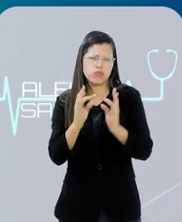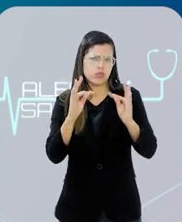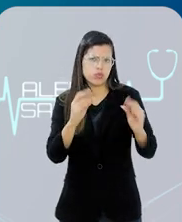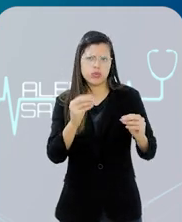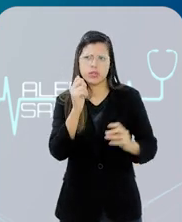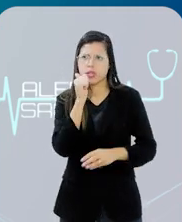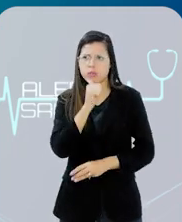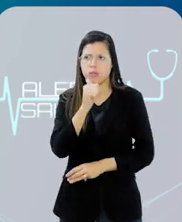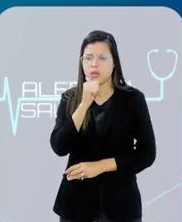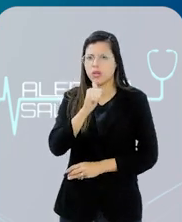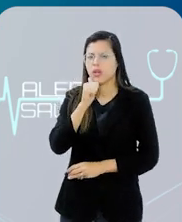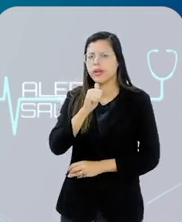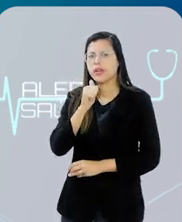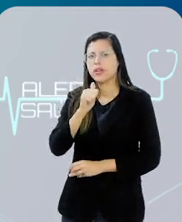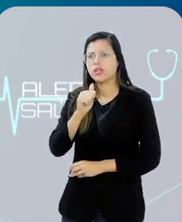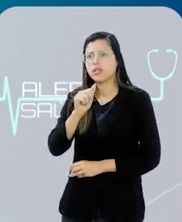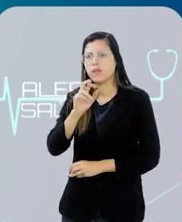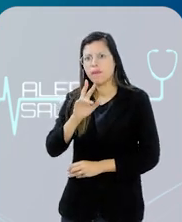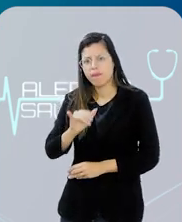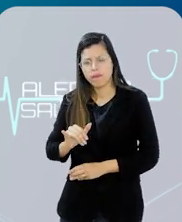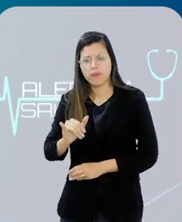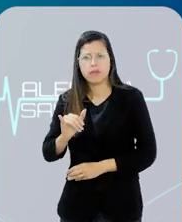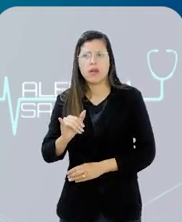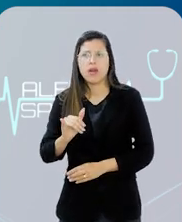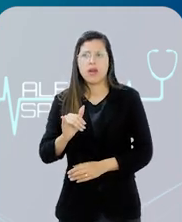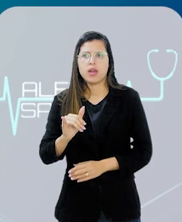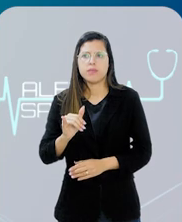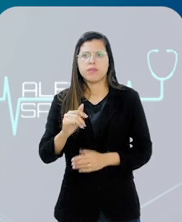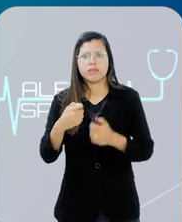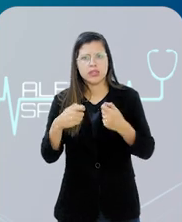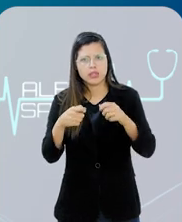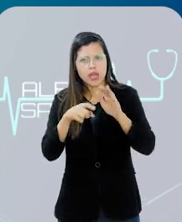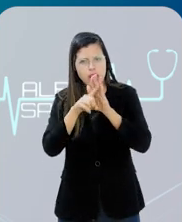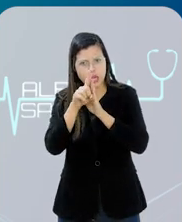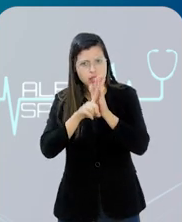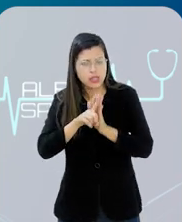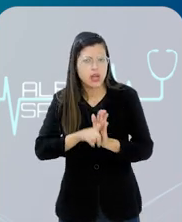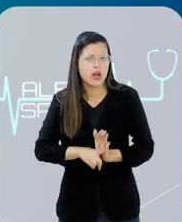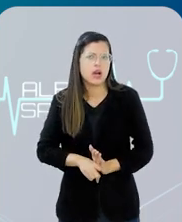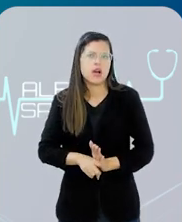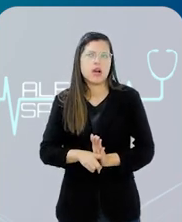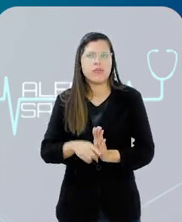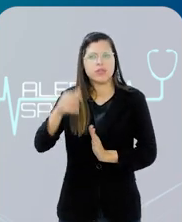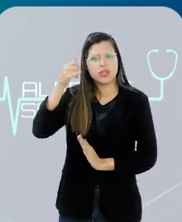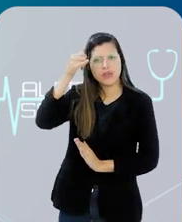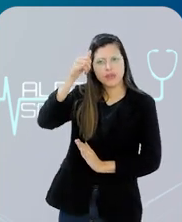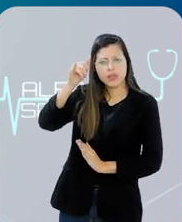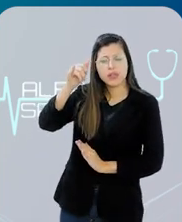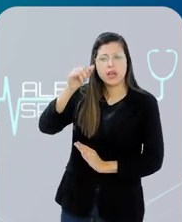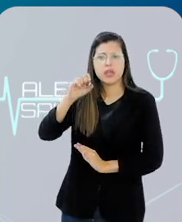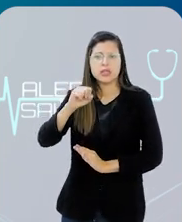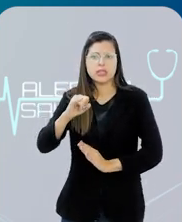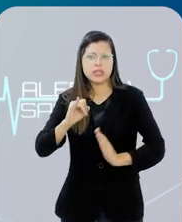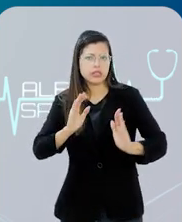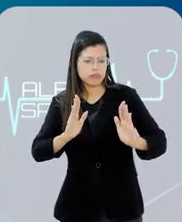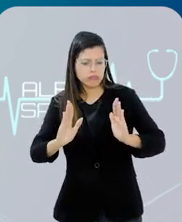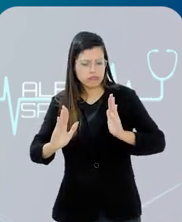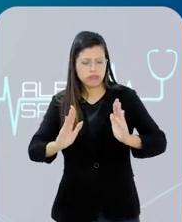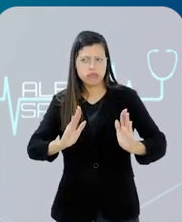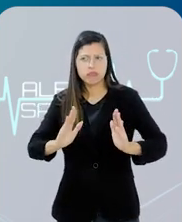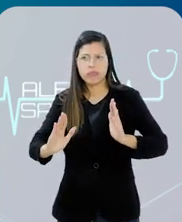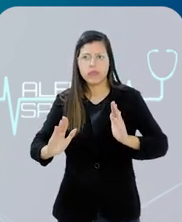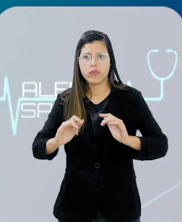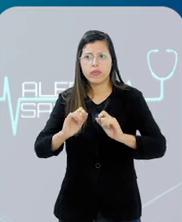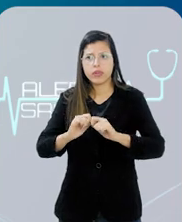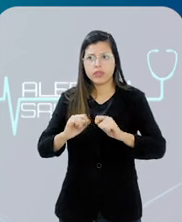mulheres, né? Ela vai manter aquela rotina de exames preventivos, se estiver na faixa etária,